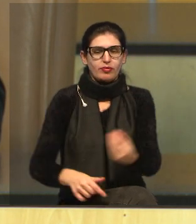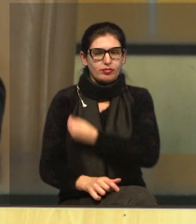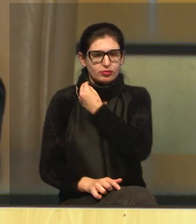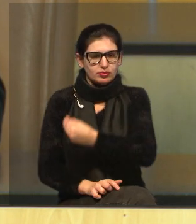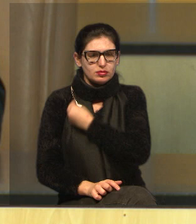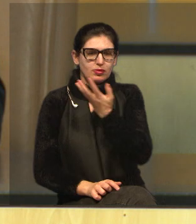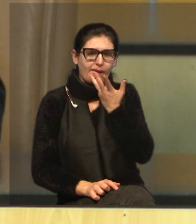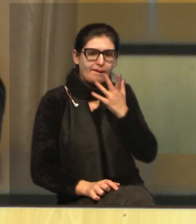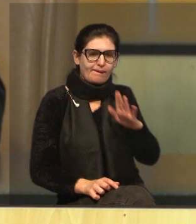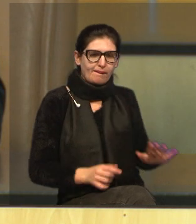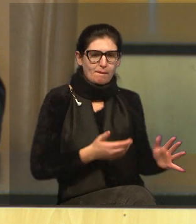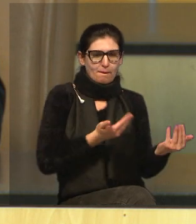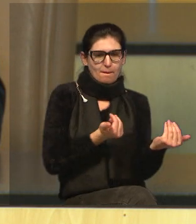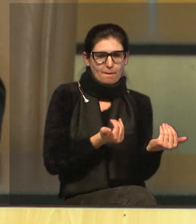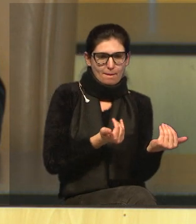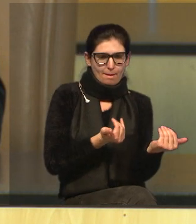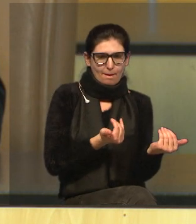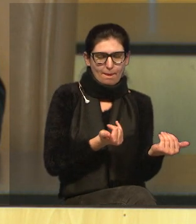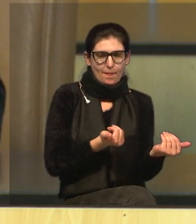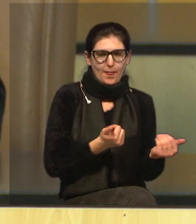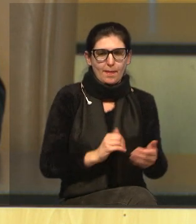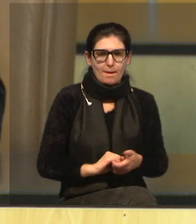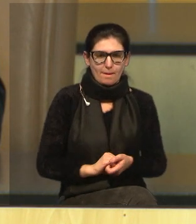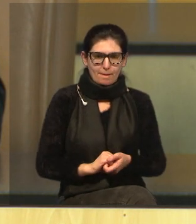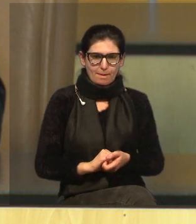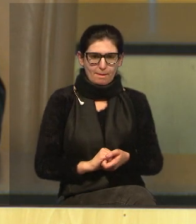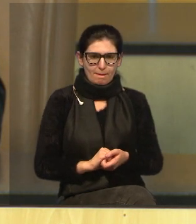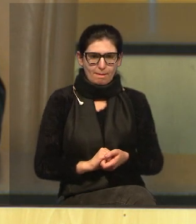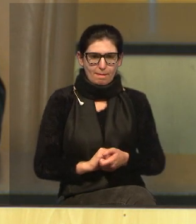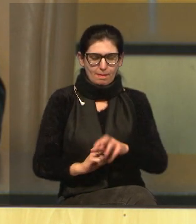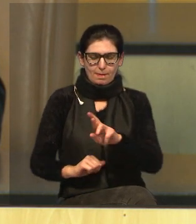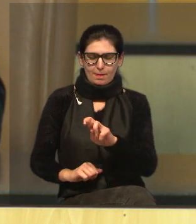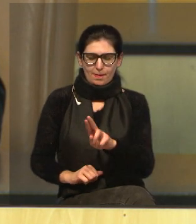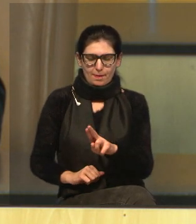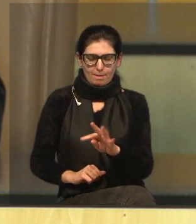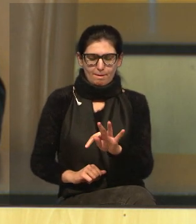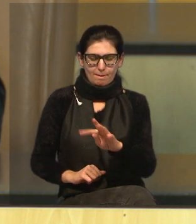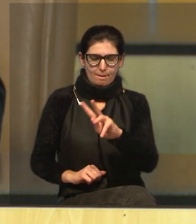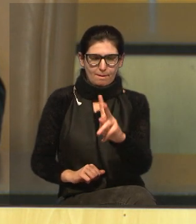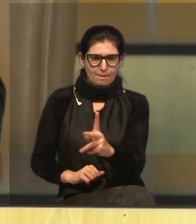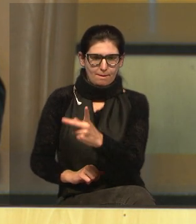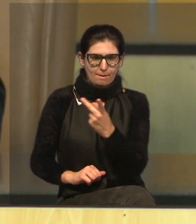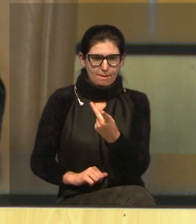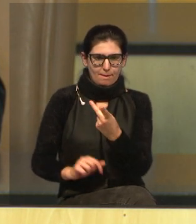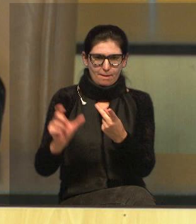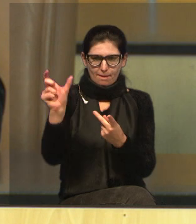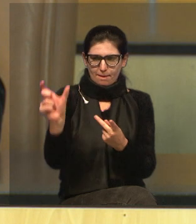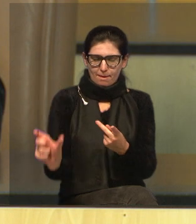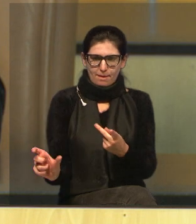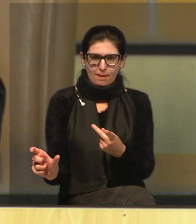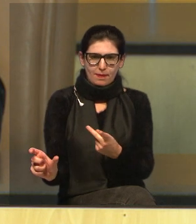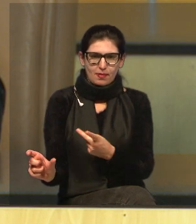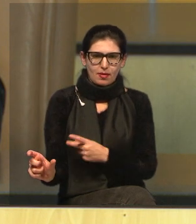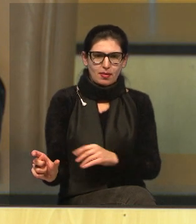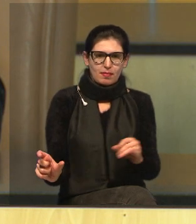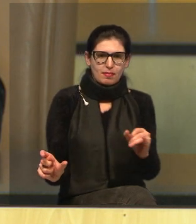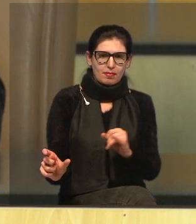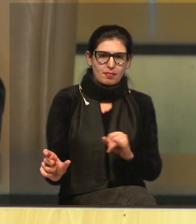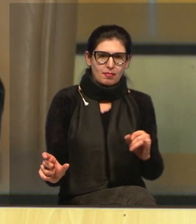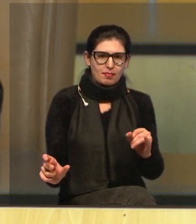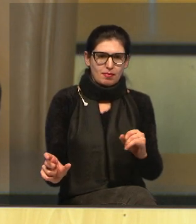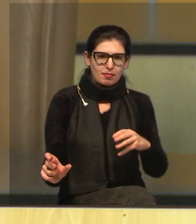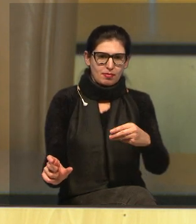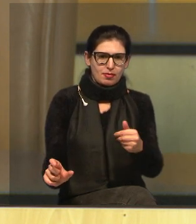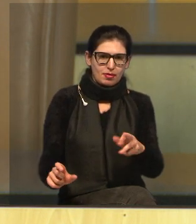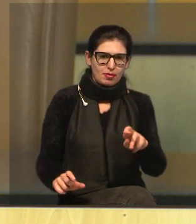do adolescente, a saudosa Ruth Pistori e irmã Maria do Rosário e Dom Luciano